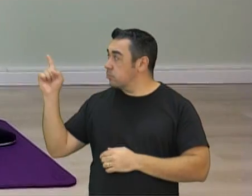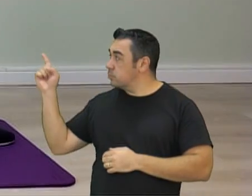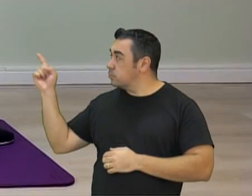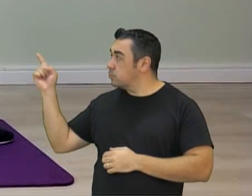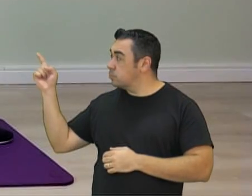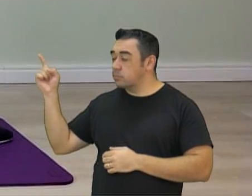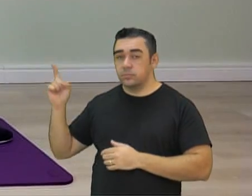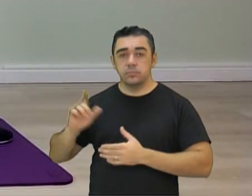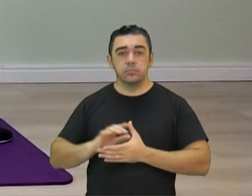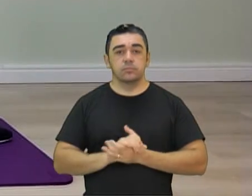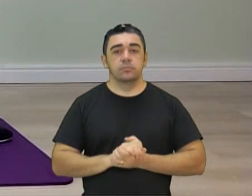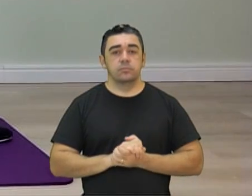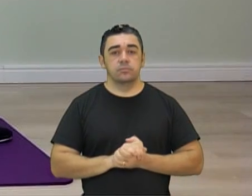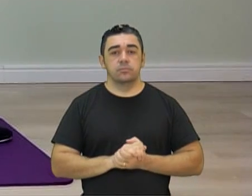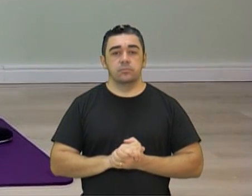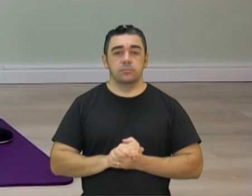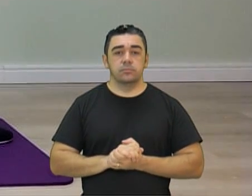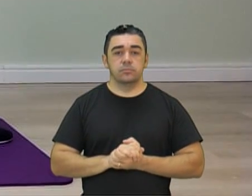E fica.